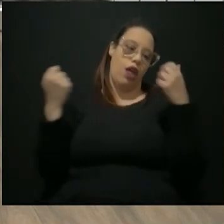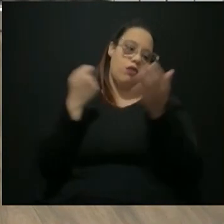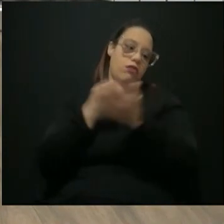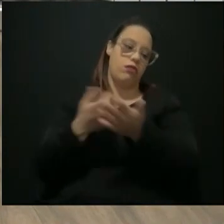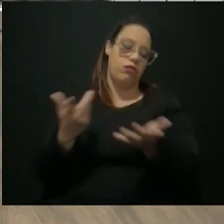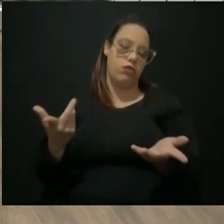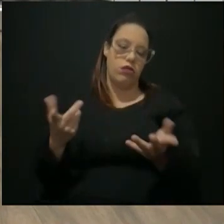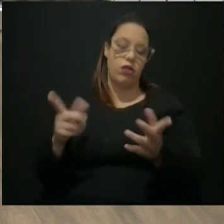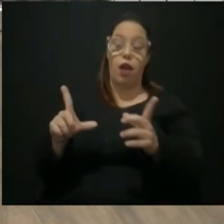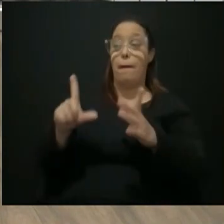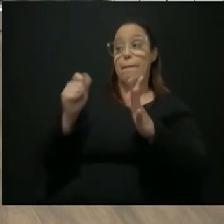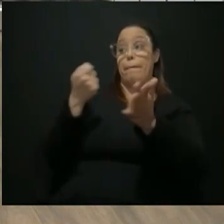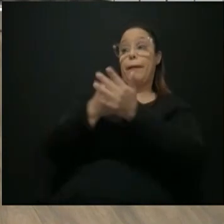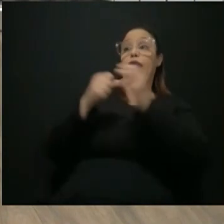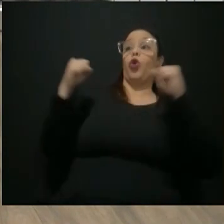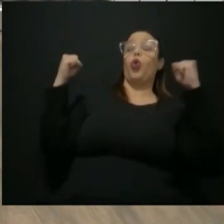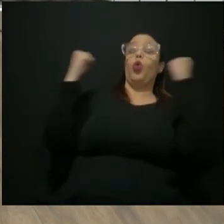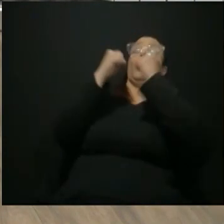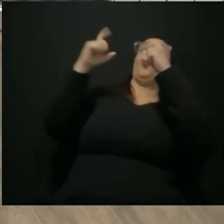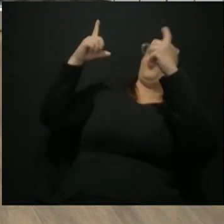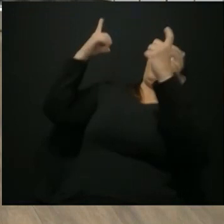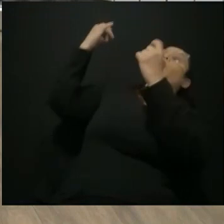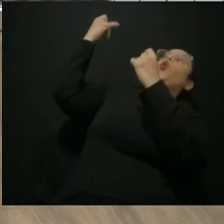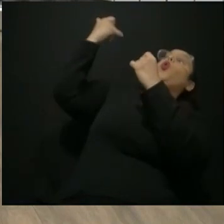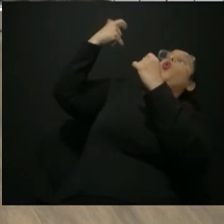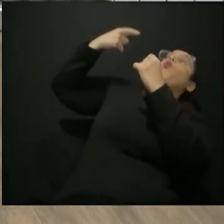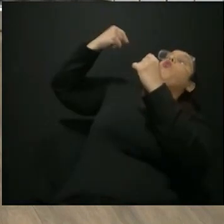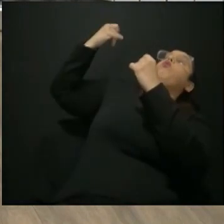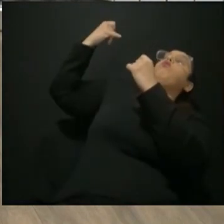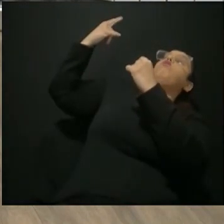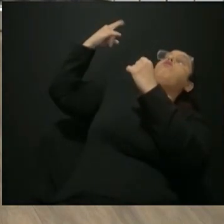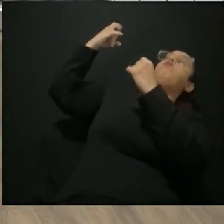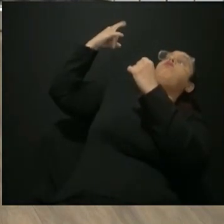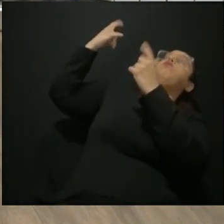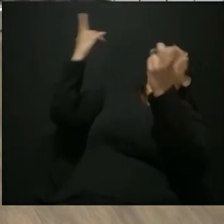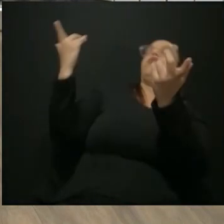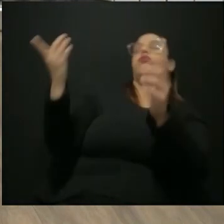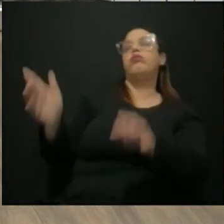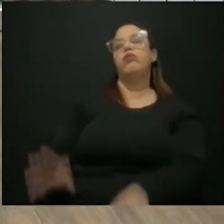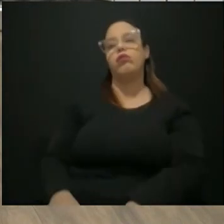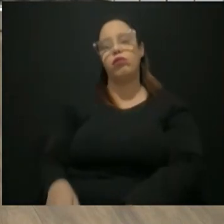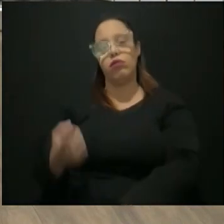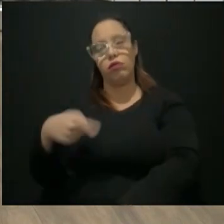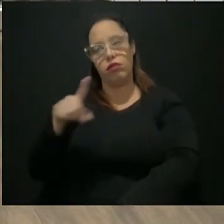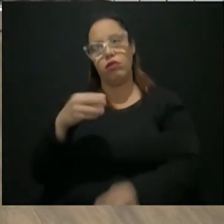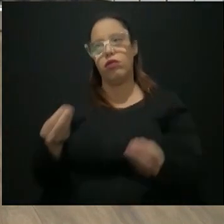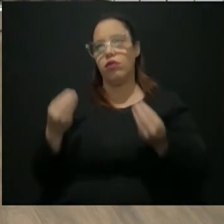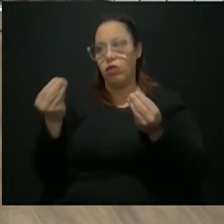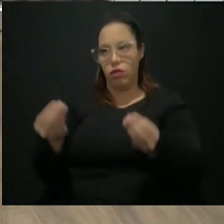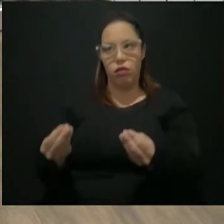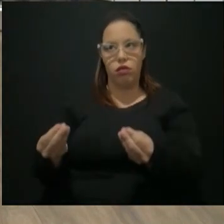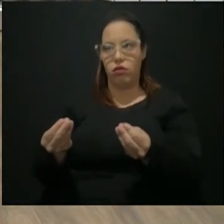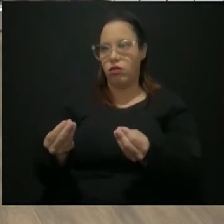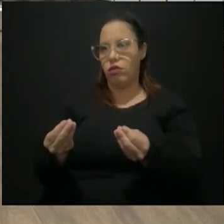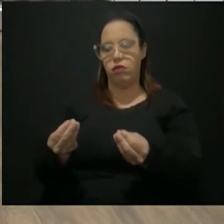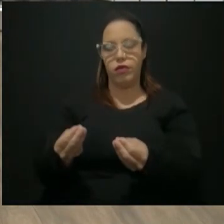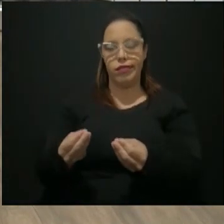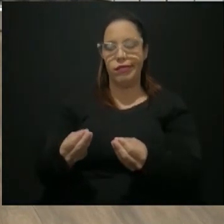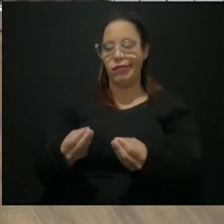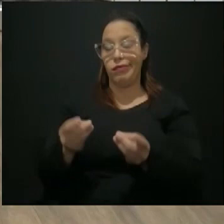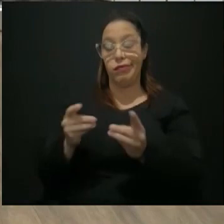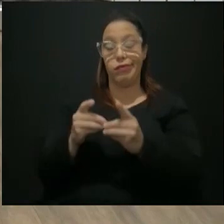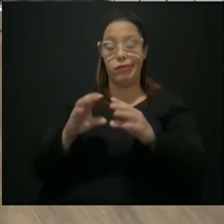Então, até onde você vai, né? Para atender a um novo padrão estabelecido na sociedade. E com isso eu não